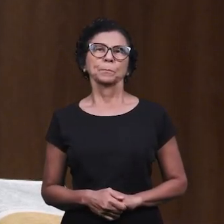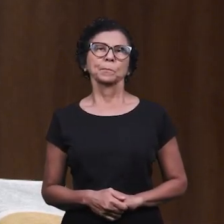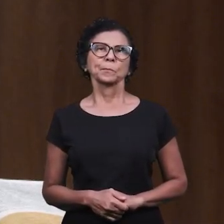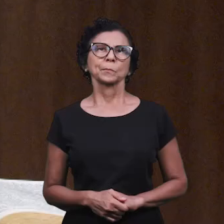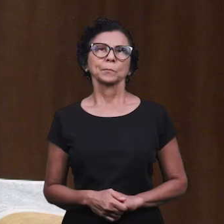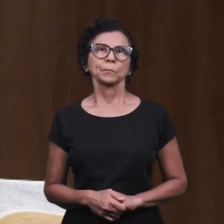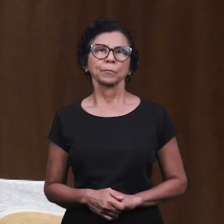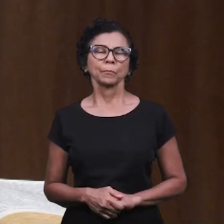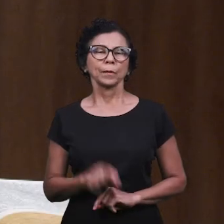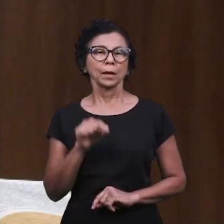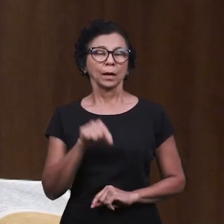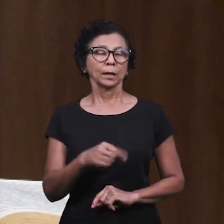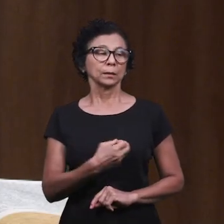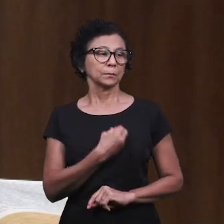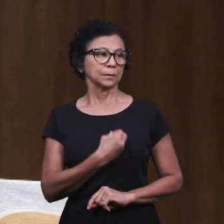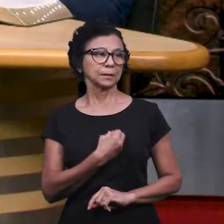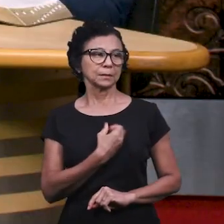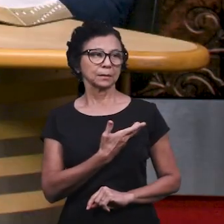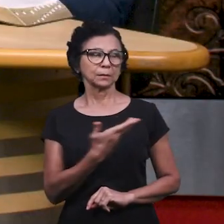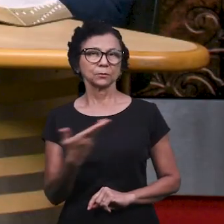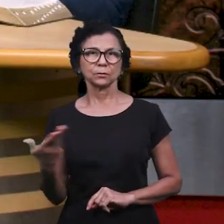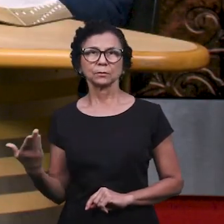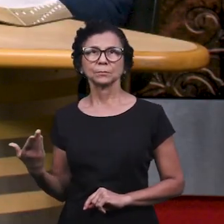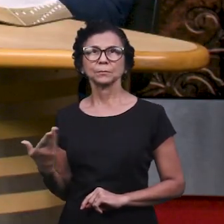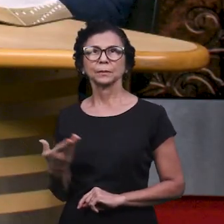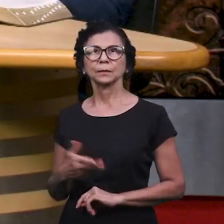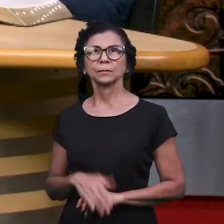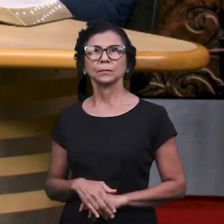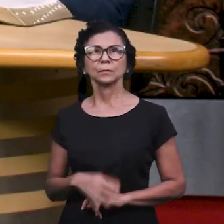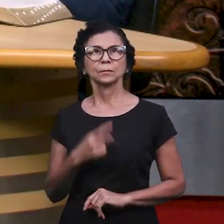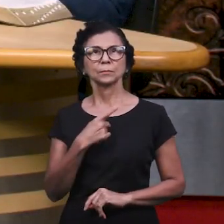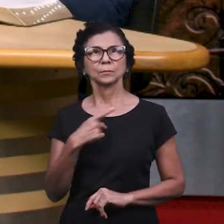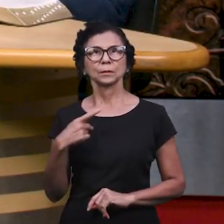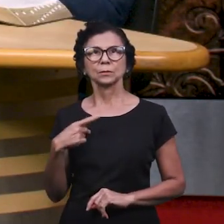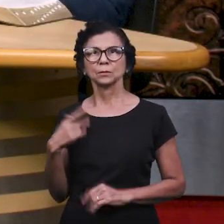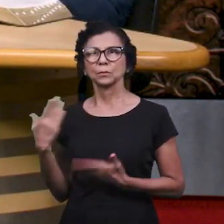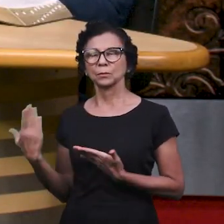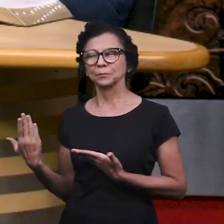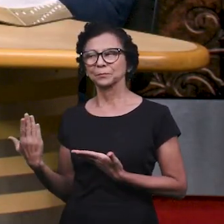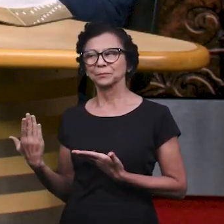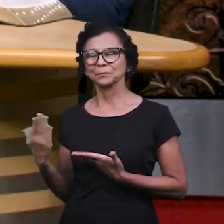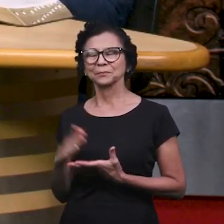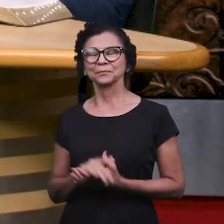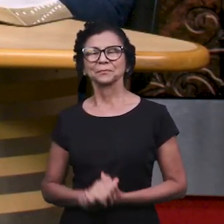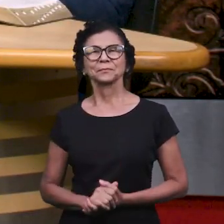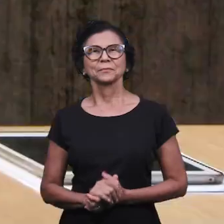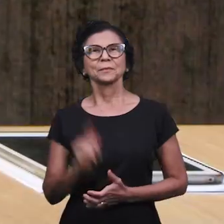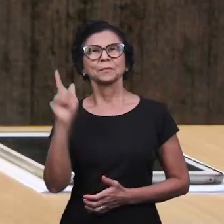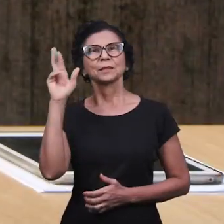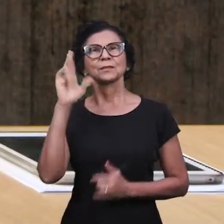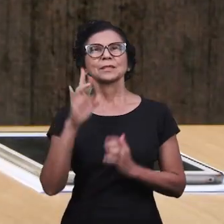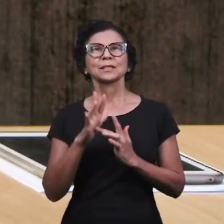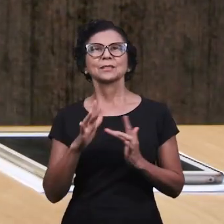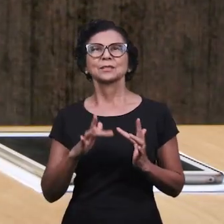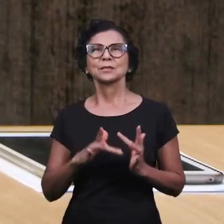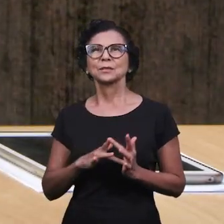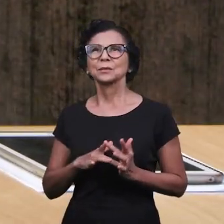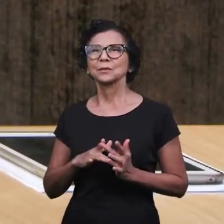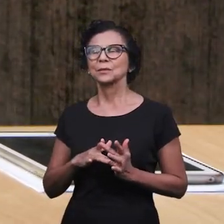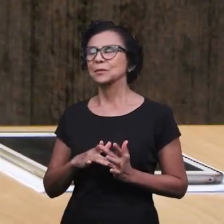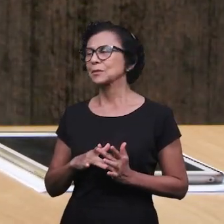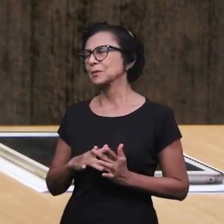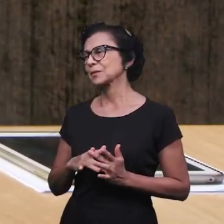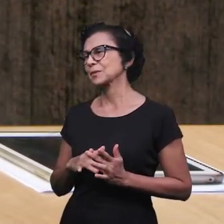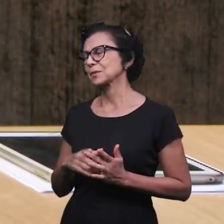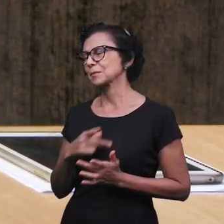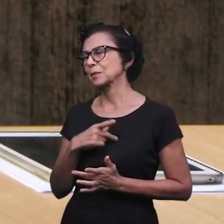temos aqui na bancada também um companheiro que seguirá conosco, pastor Guilherme Campos. Pai do Senhor, pastor Francisco, Pai do